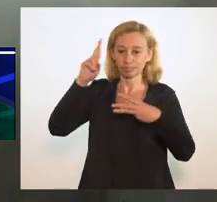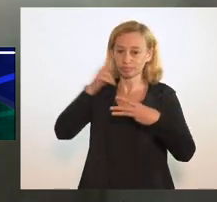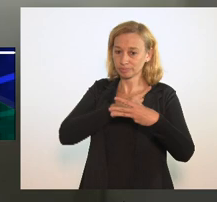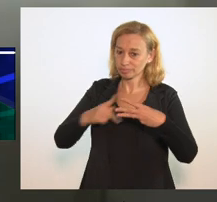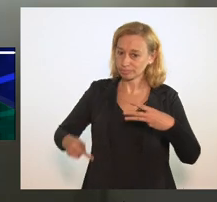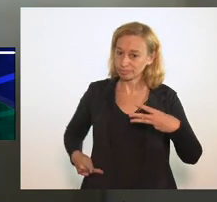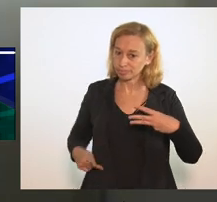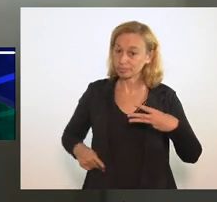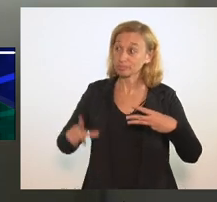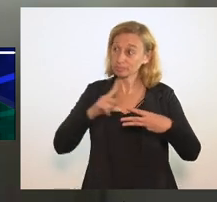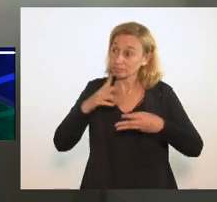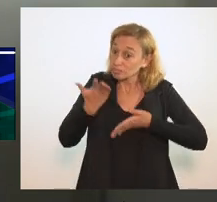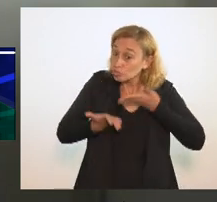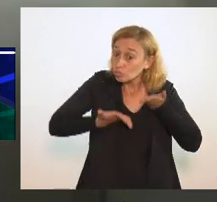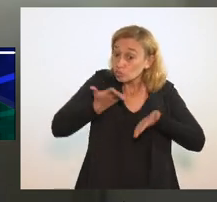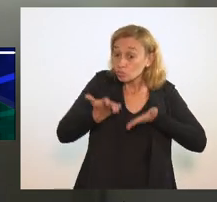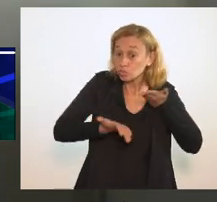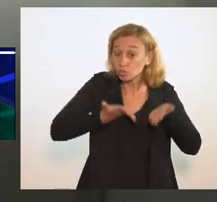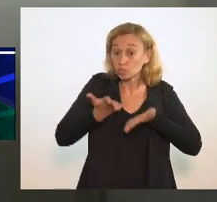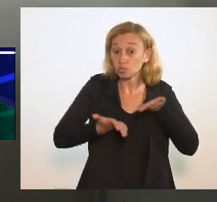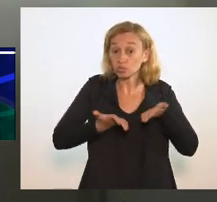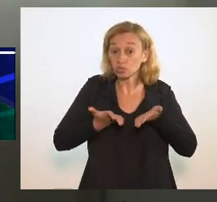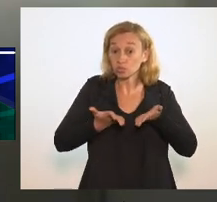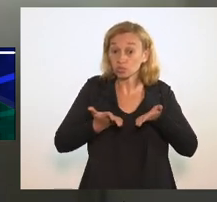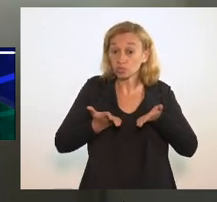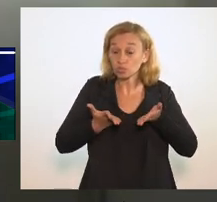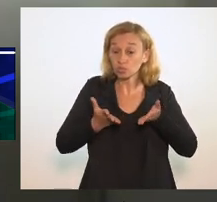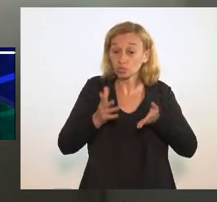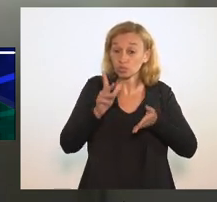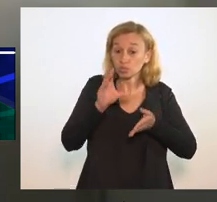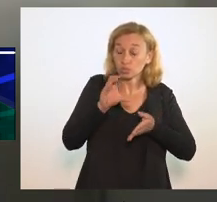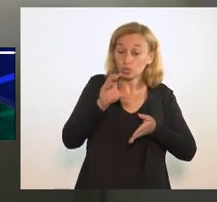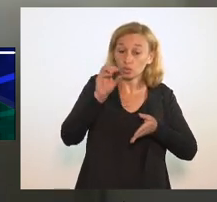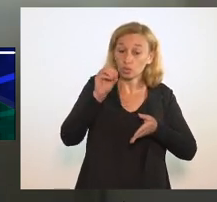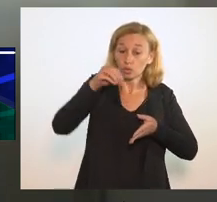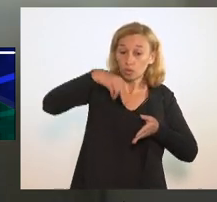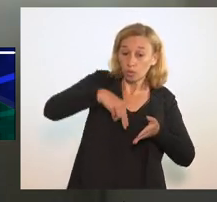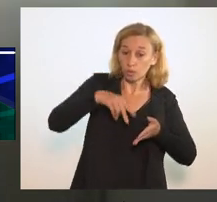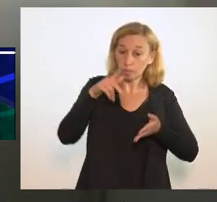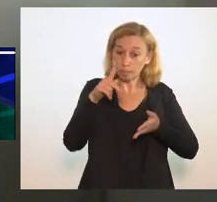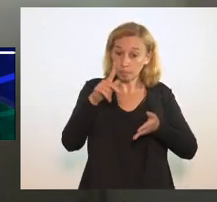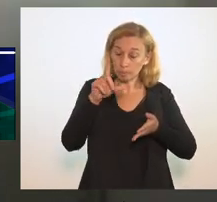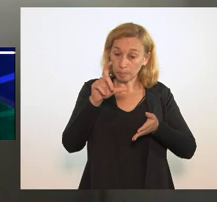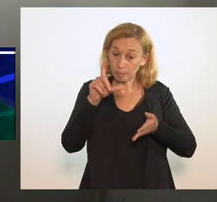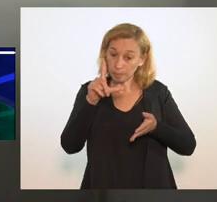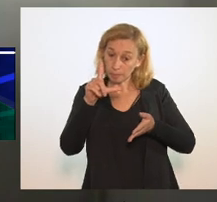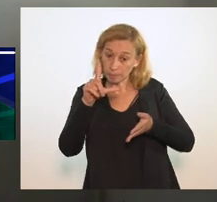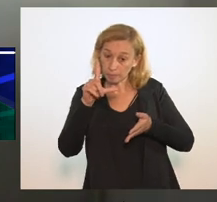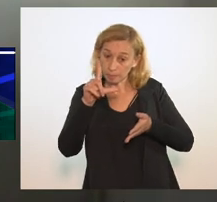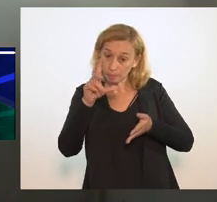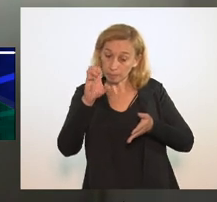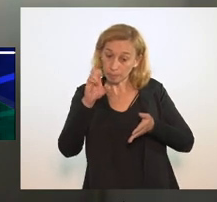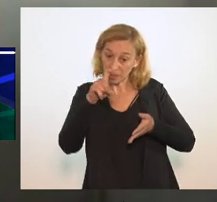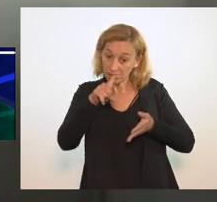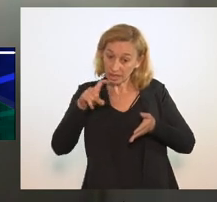teve o cuidado de que o complexo do Maracanã,